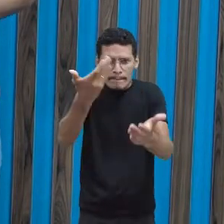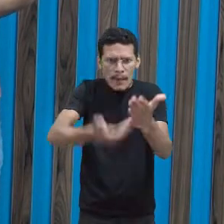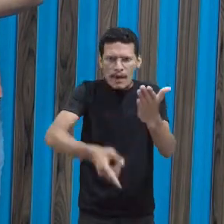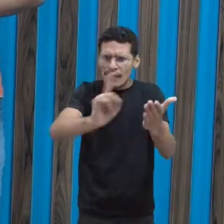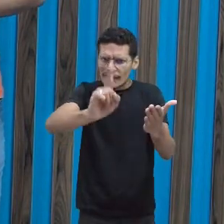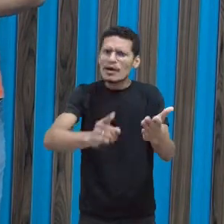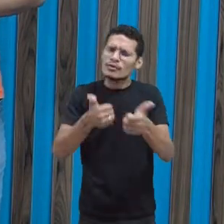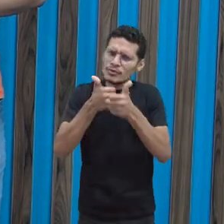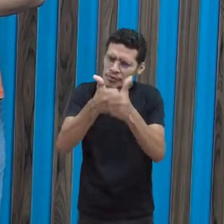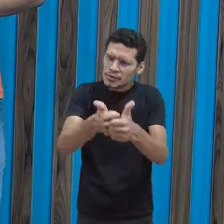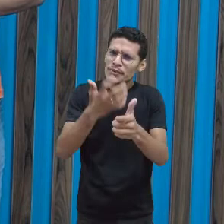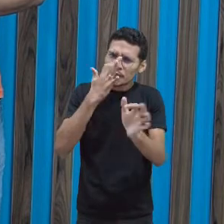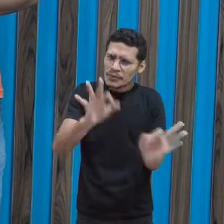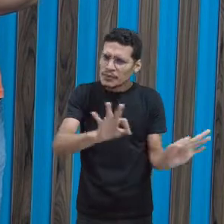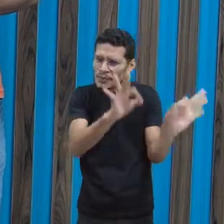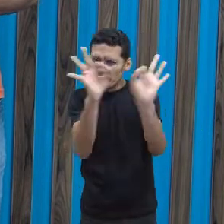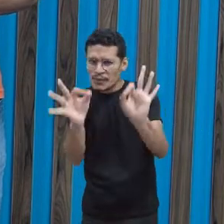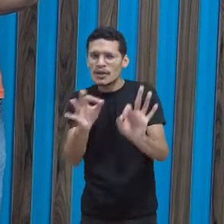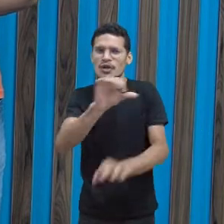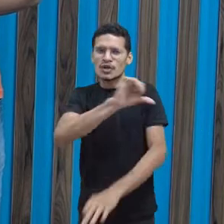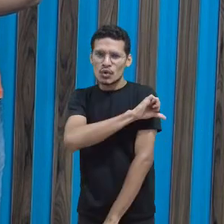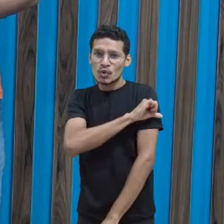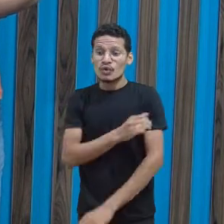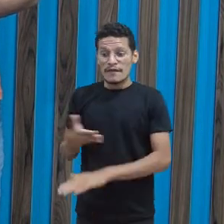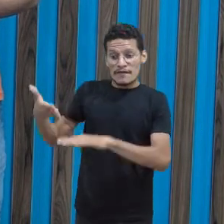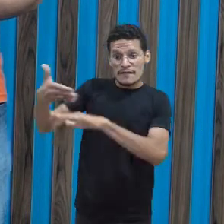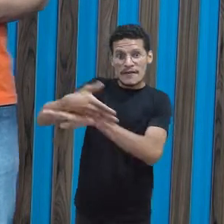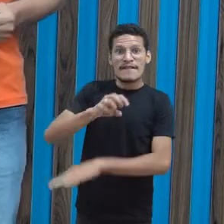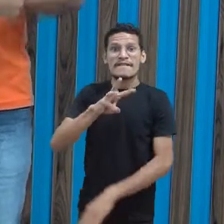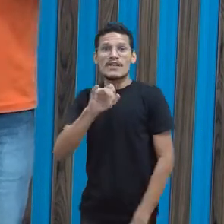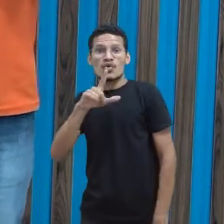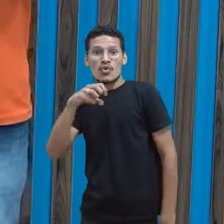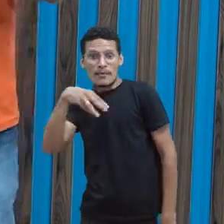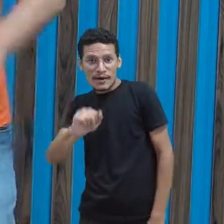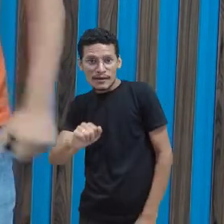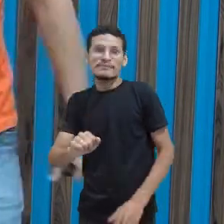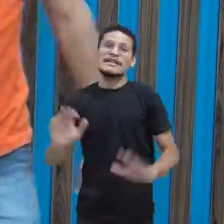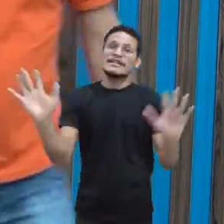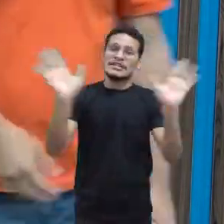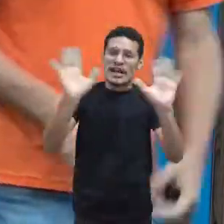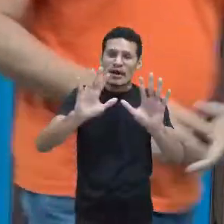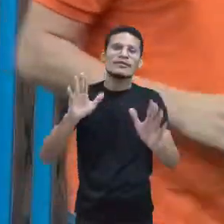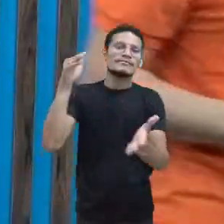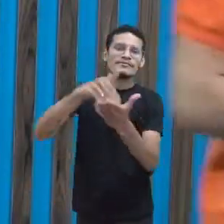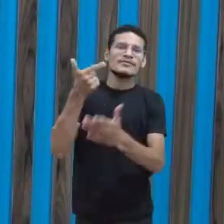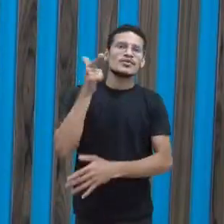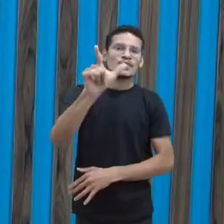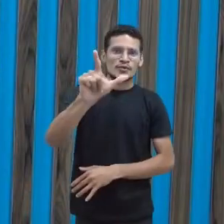continuar acompanhando as aulas do 9º ano. Então tá aí vindo a professora Vilma e a professora Gine. Valeu, até a próxima.